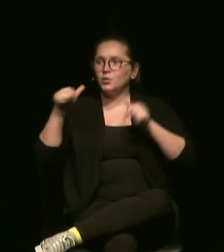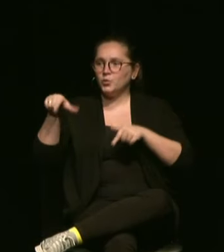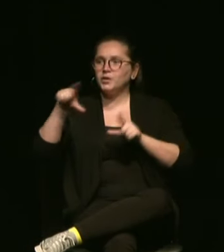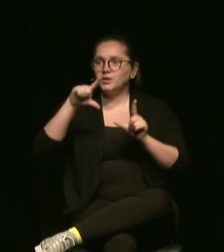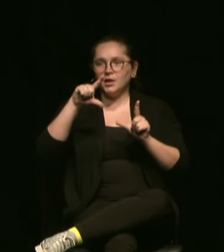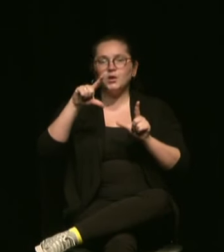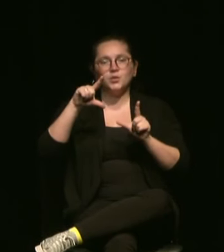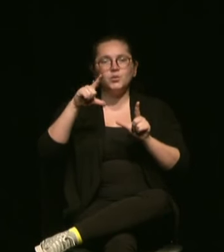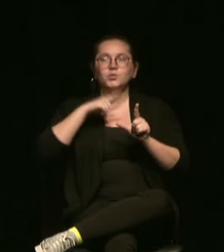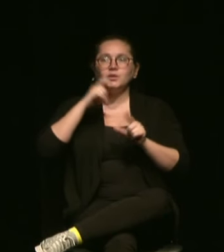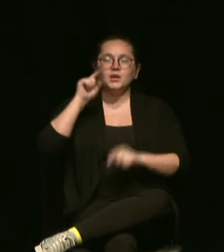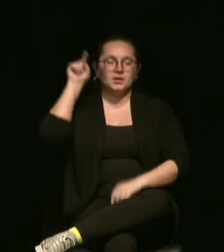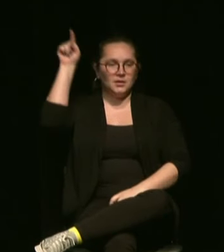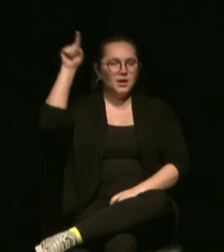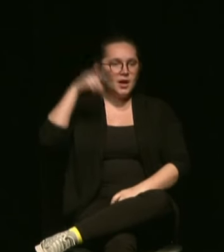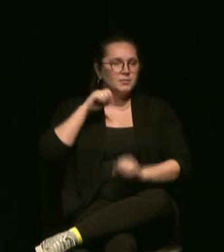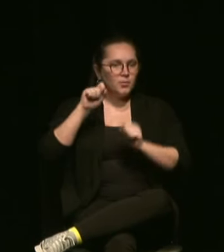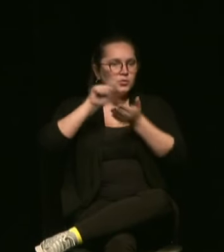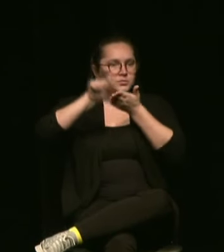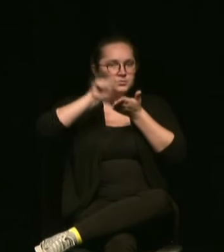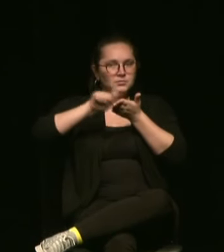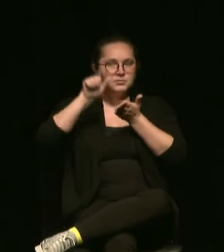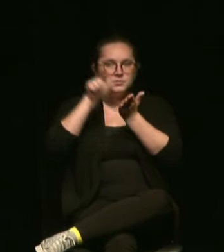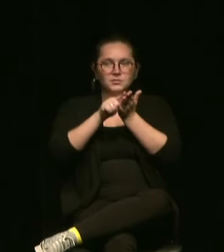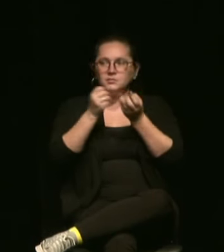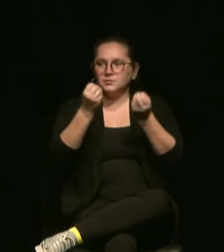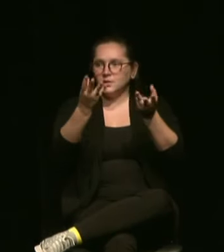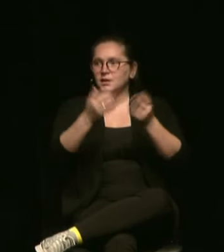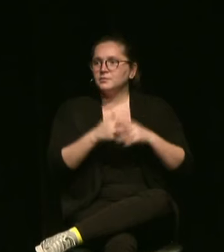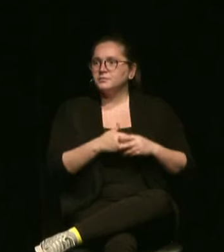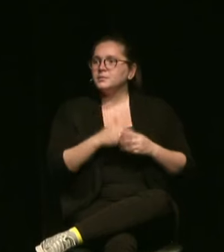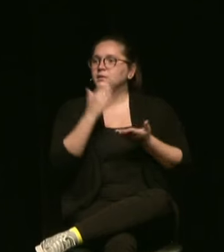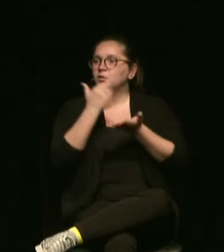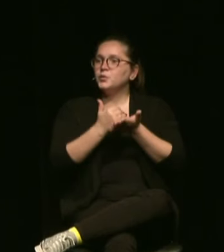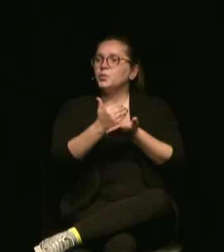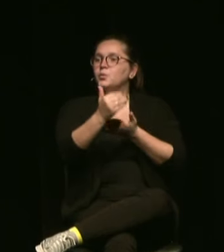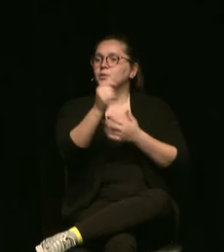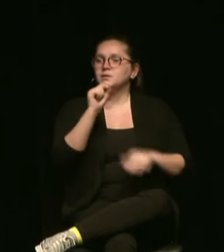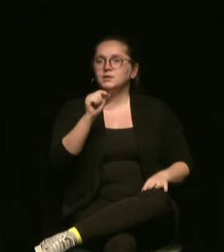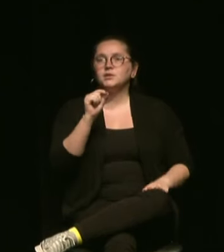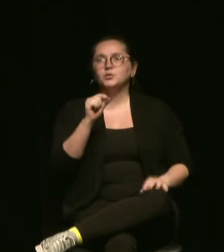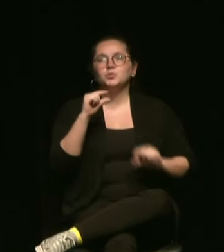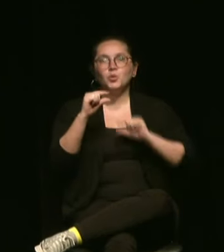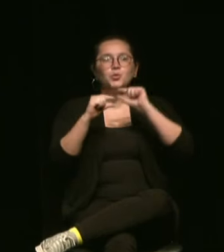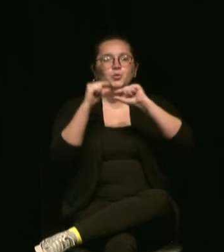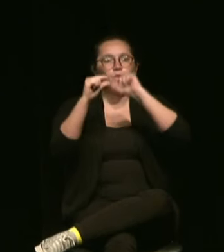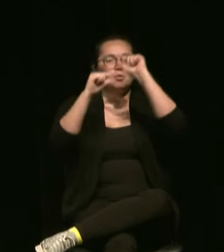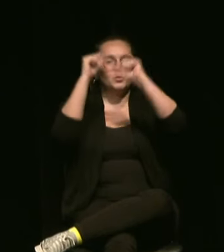ali para receber as perguntas. Então, vamos começando de pouco.